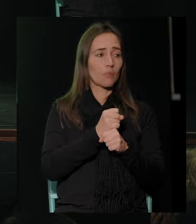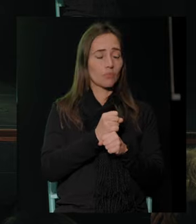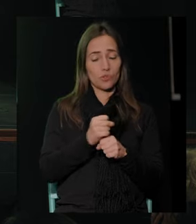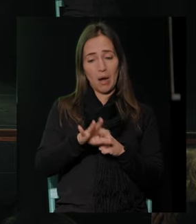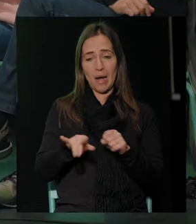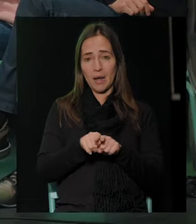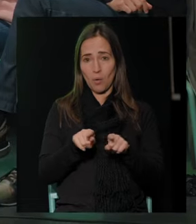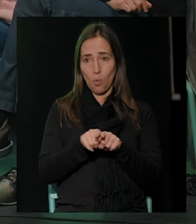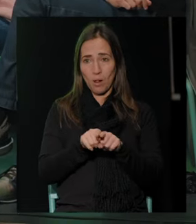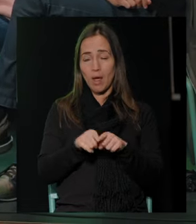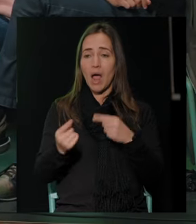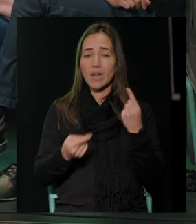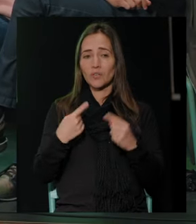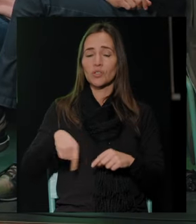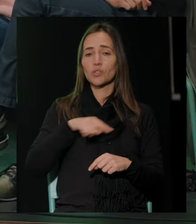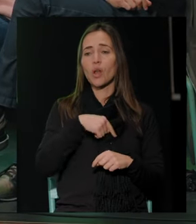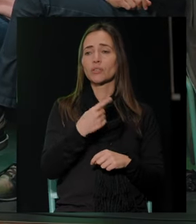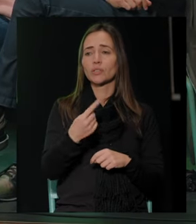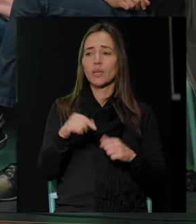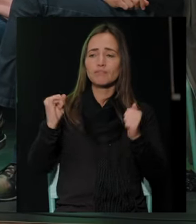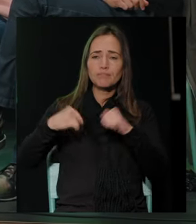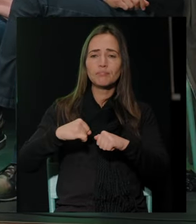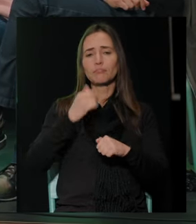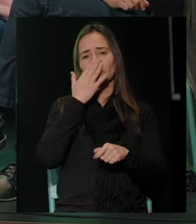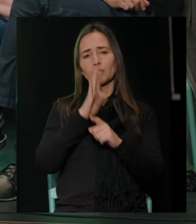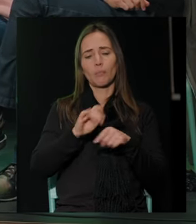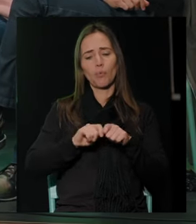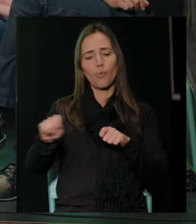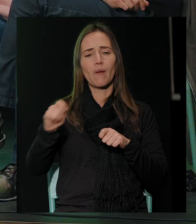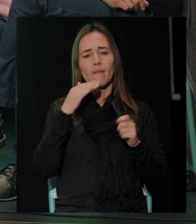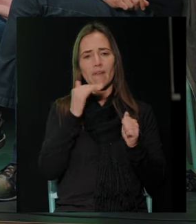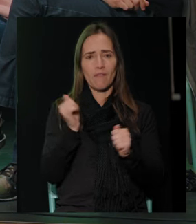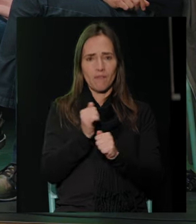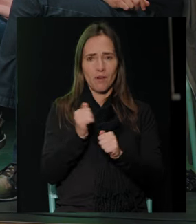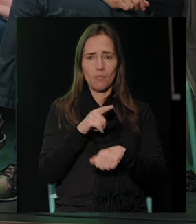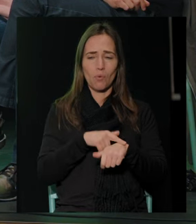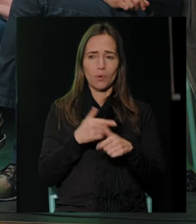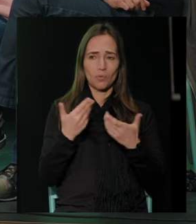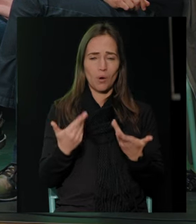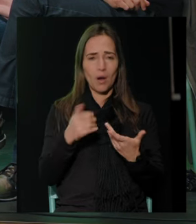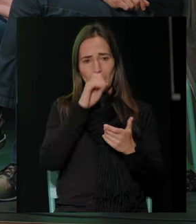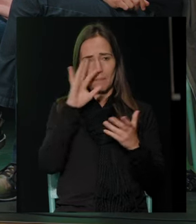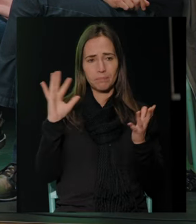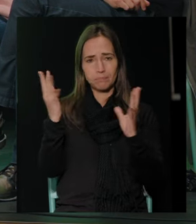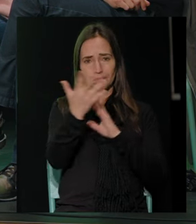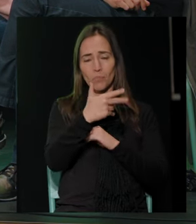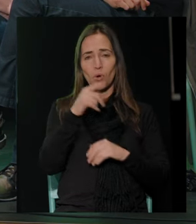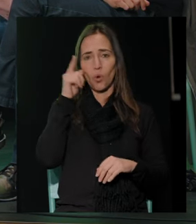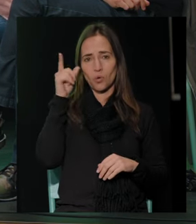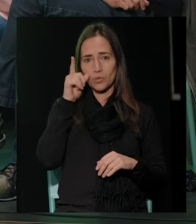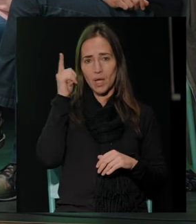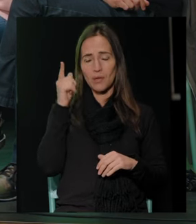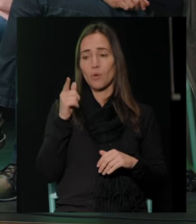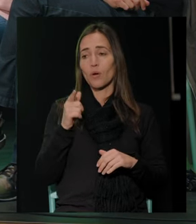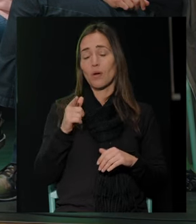áreas e às vezes temos parcerias. Por exemplo, durante a época de inverno, está a decorrer neste momento o Plantar Lousada, que é uma iniciativa da